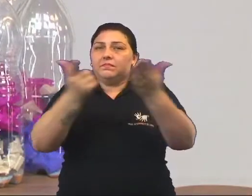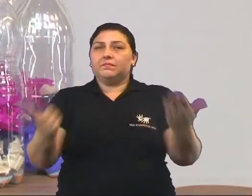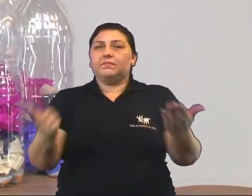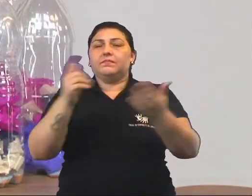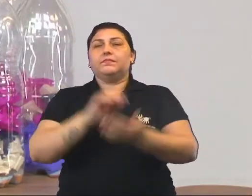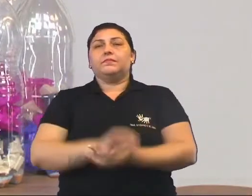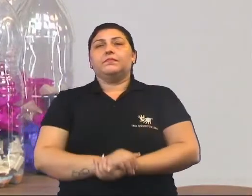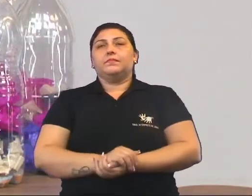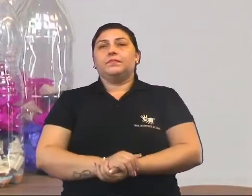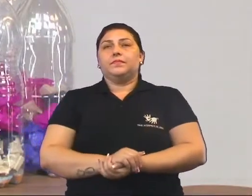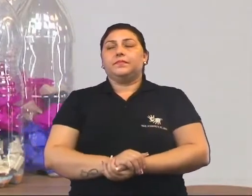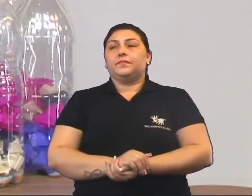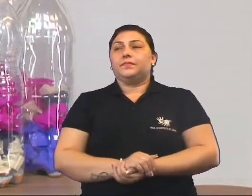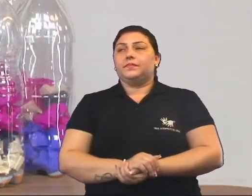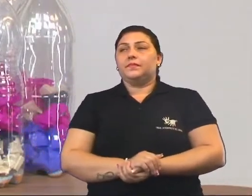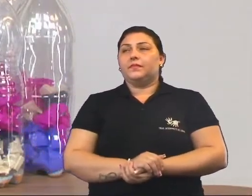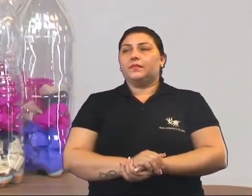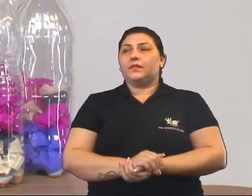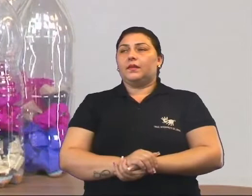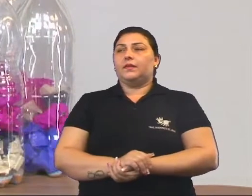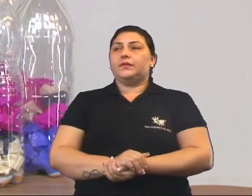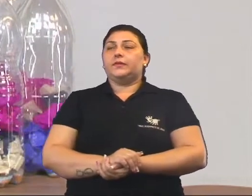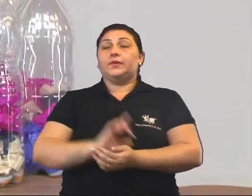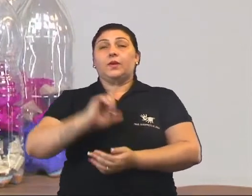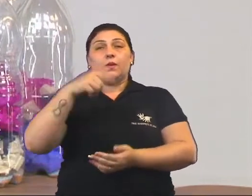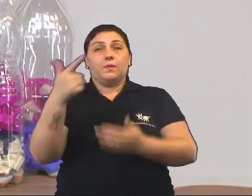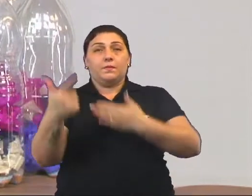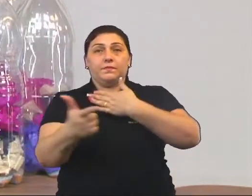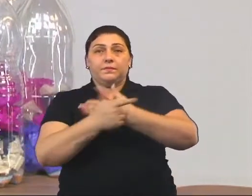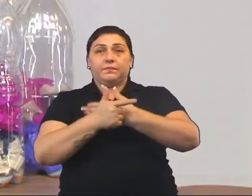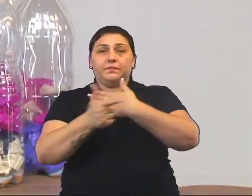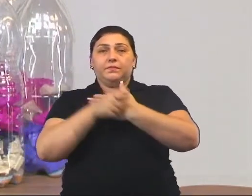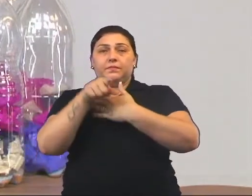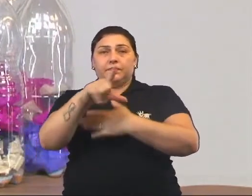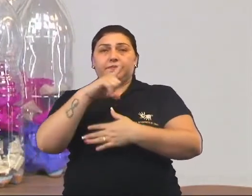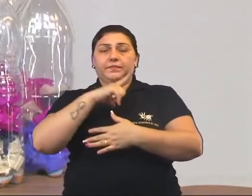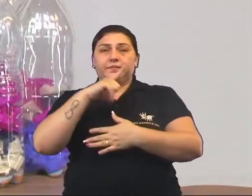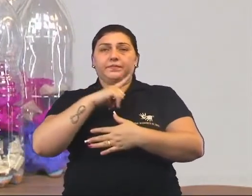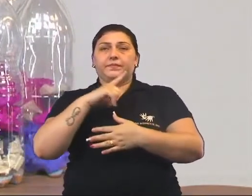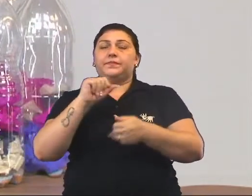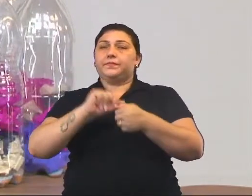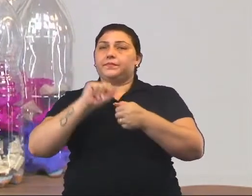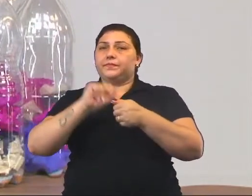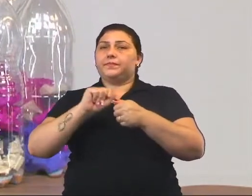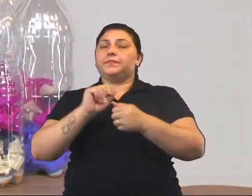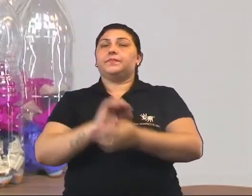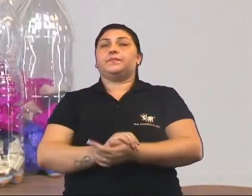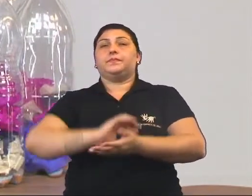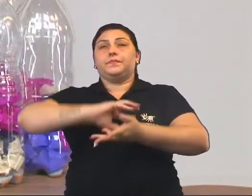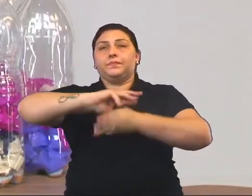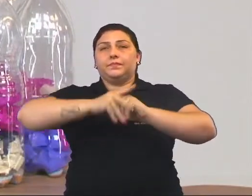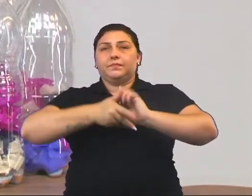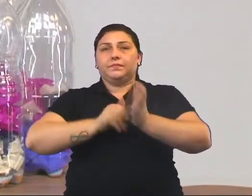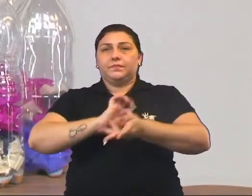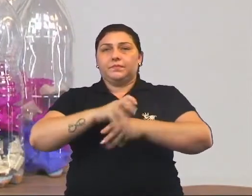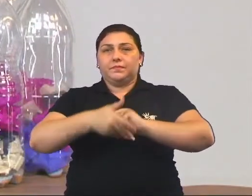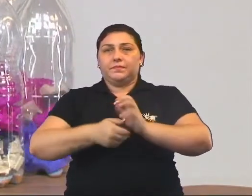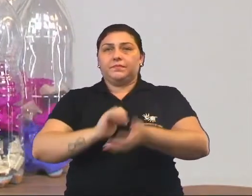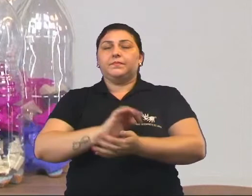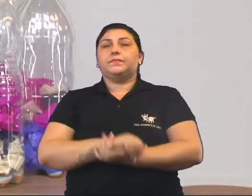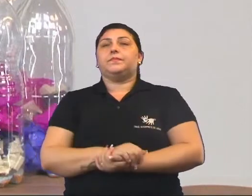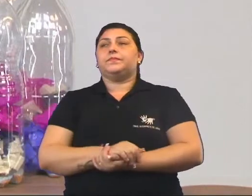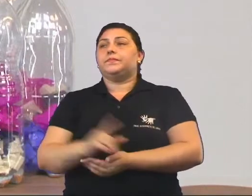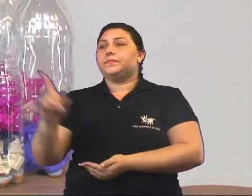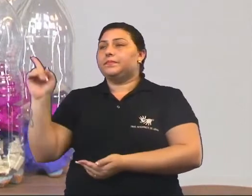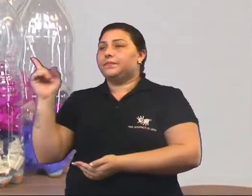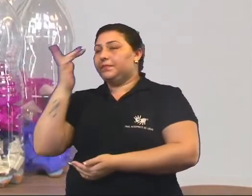jornais ou um outro tipo de papel que você tenha. Então, você vai amassar.